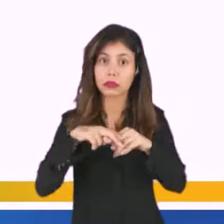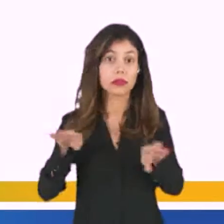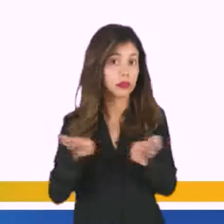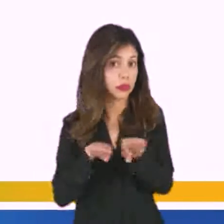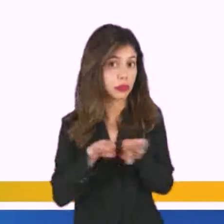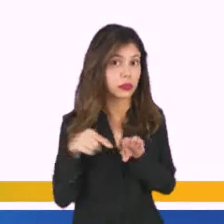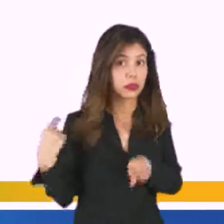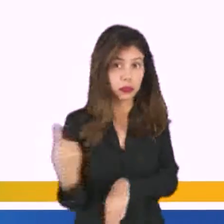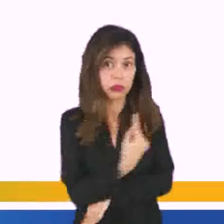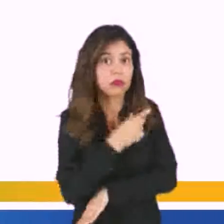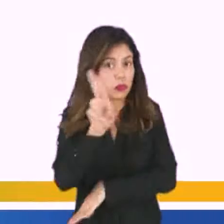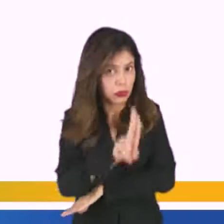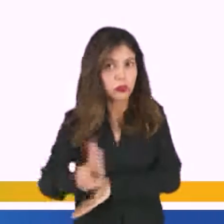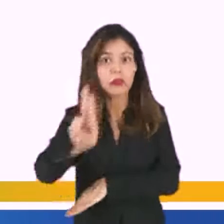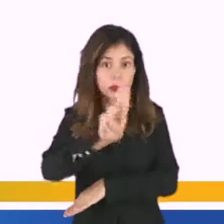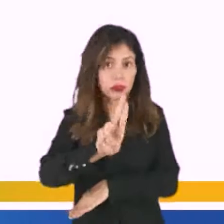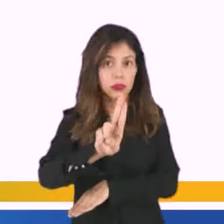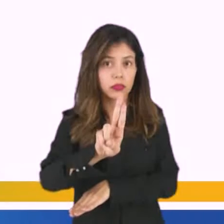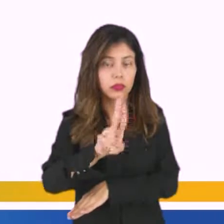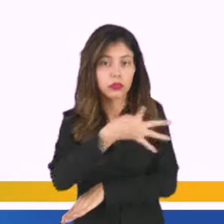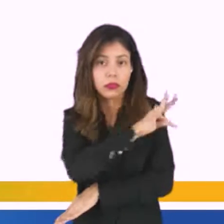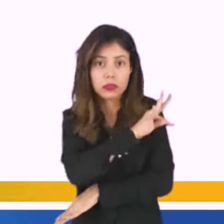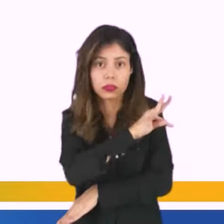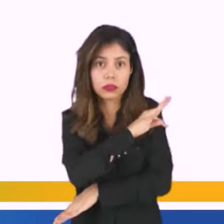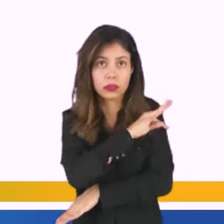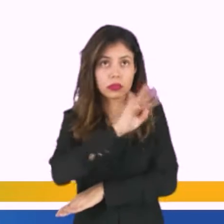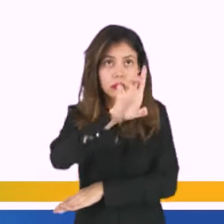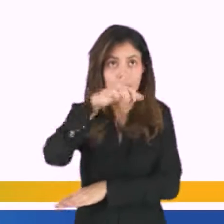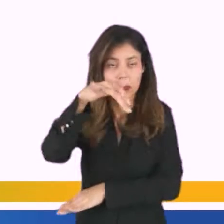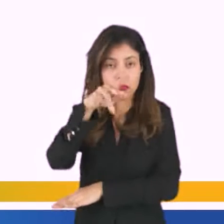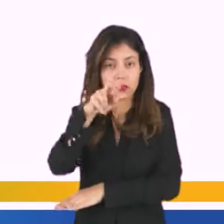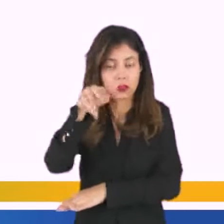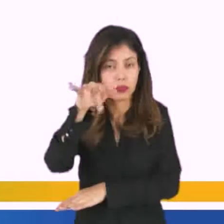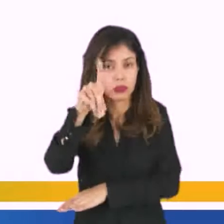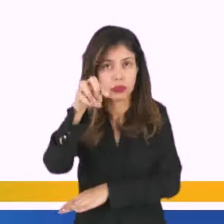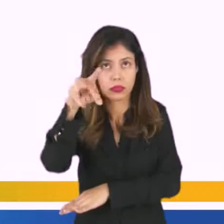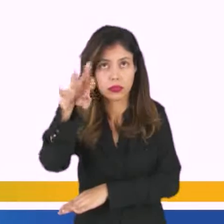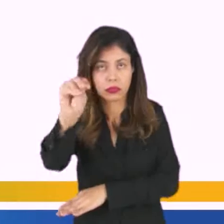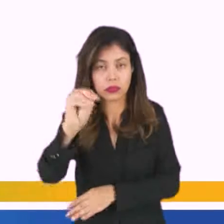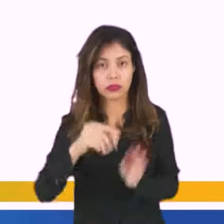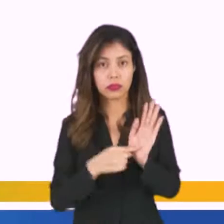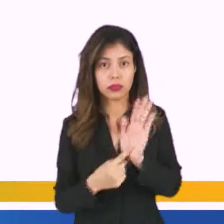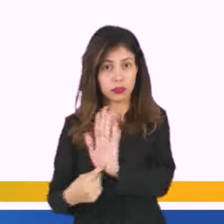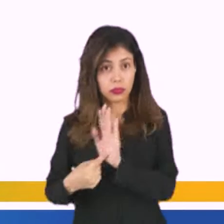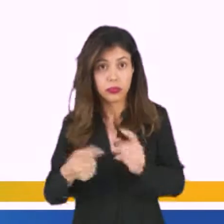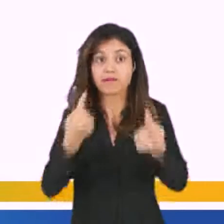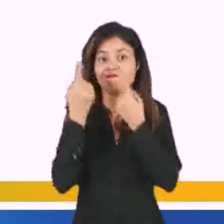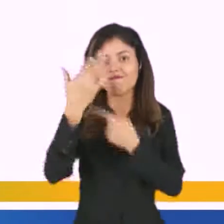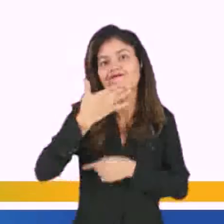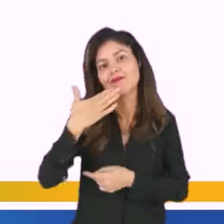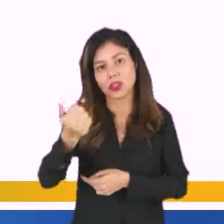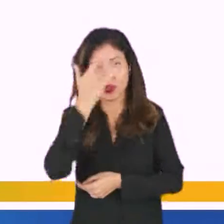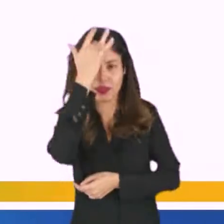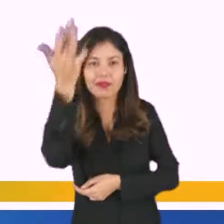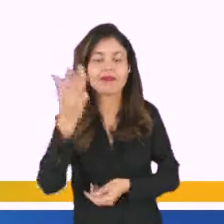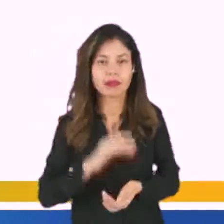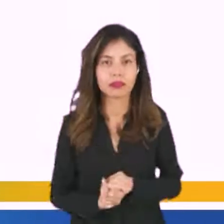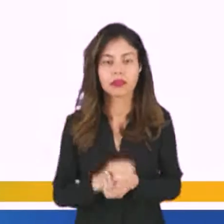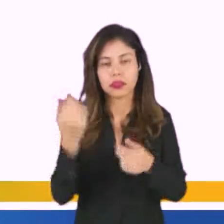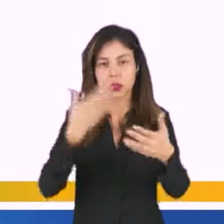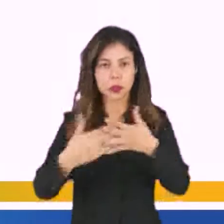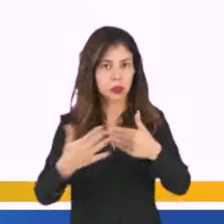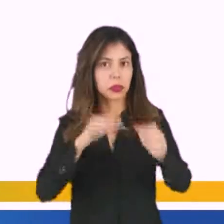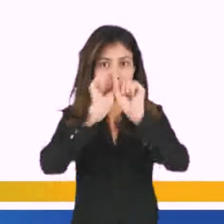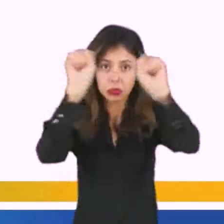isso, nós vamos utilizar a técnica de escalonamento, para que facilite a discussão e a resolução